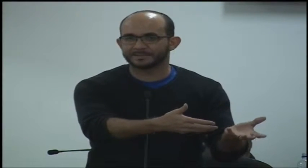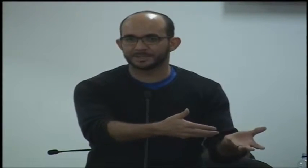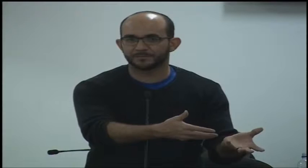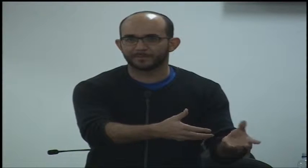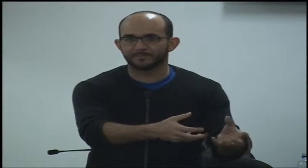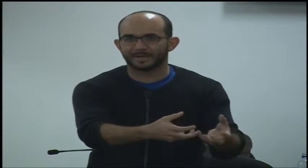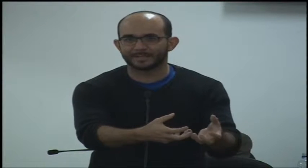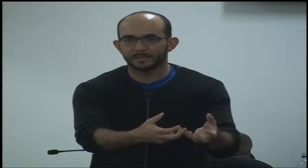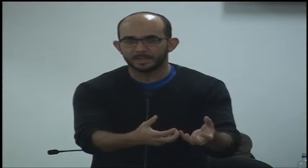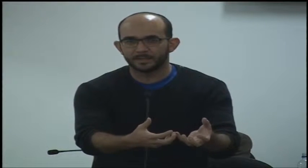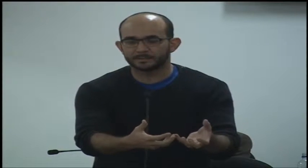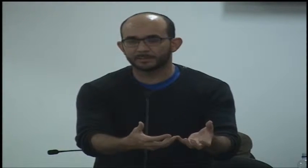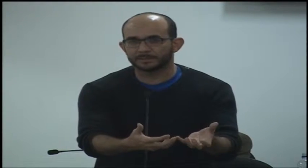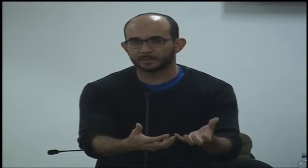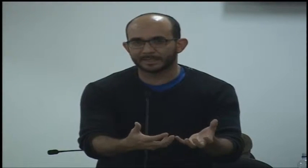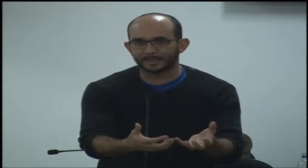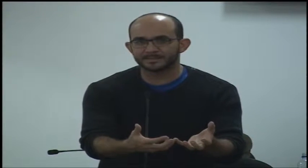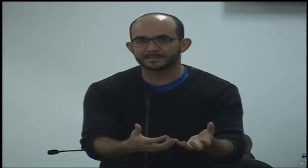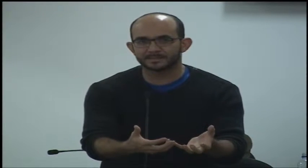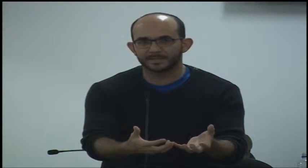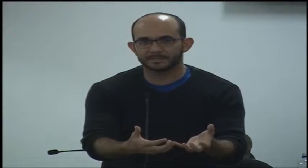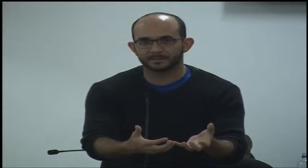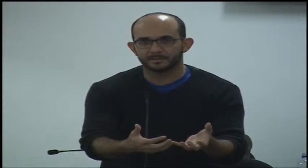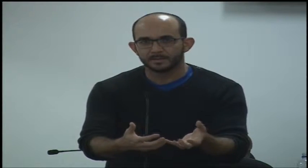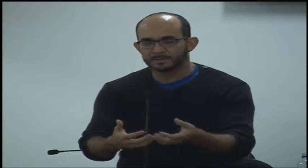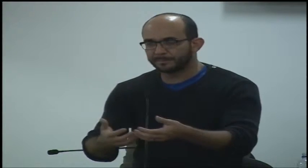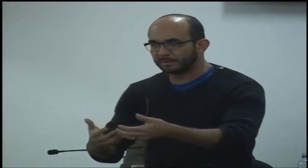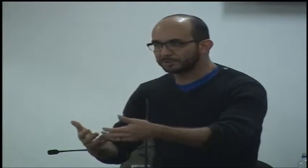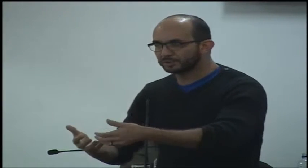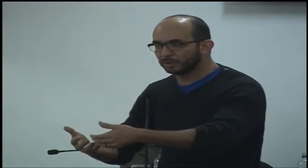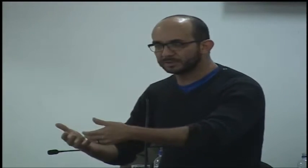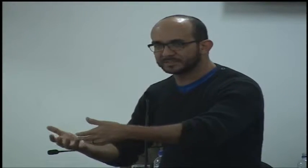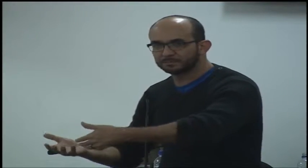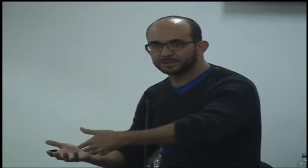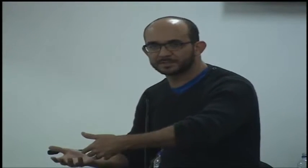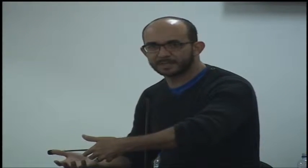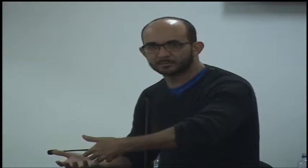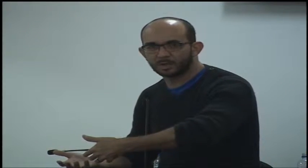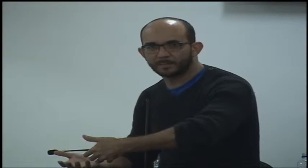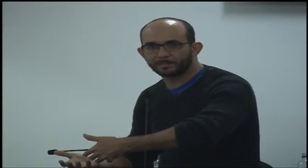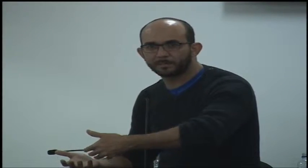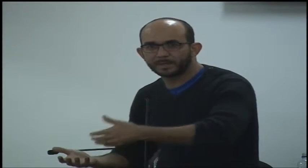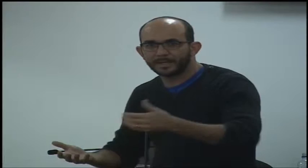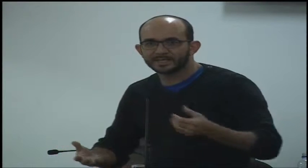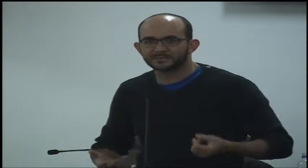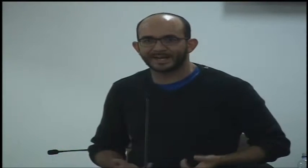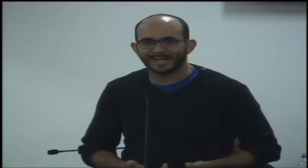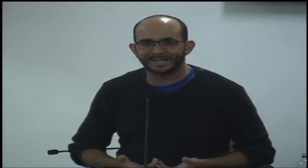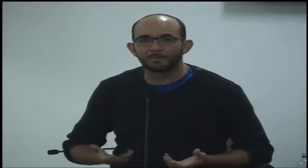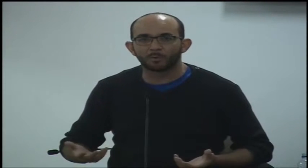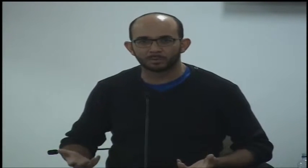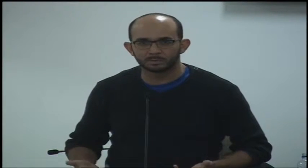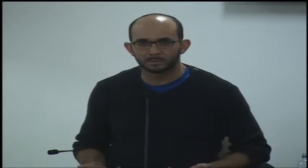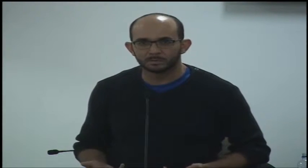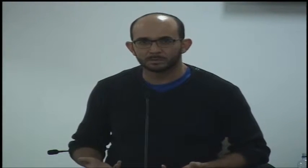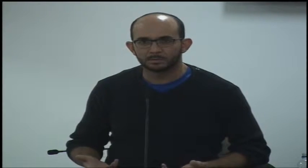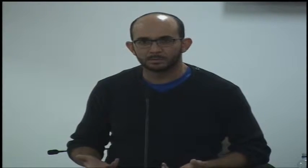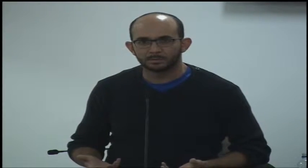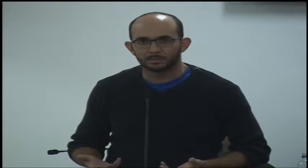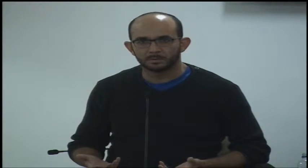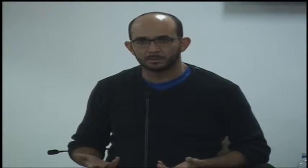da iniciativa privada, ele tem uma determinada resistência. Você pega o tijolo que está sendo utilizado na obra pública, ele esfarela na mão.